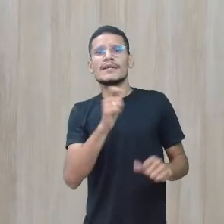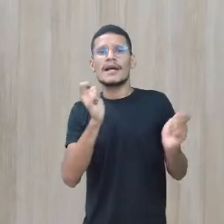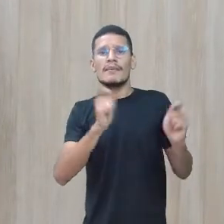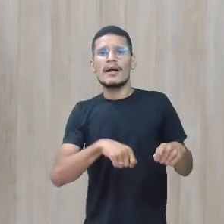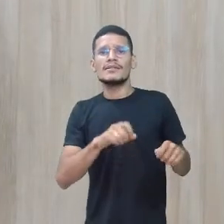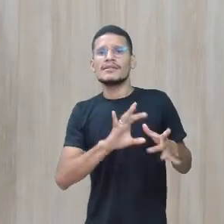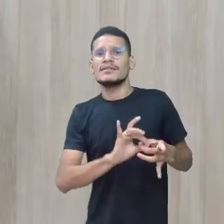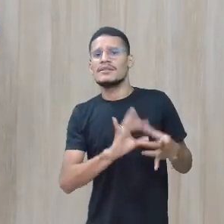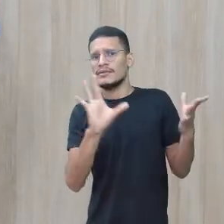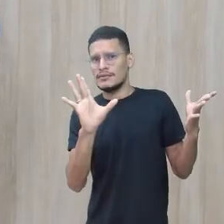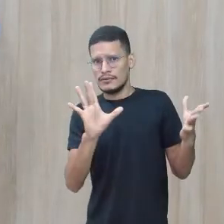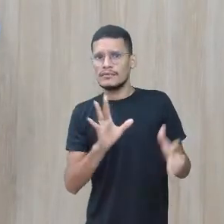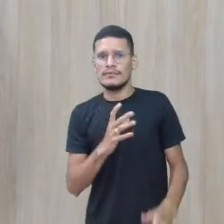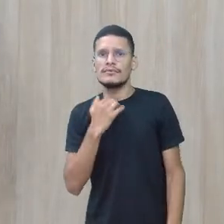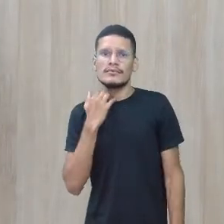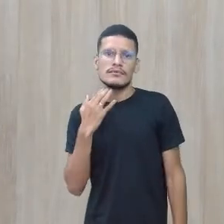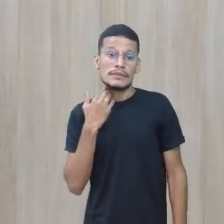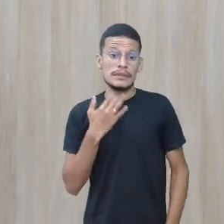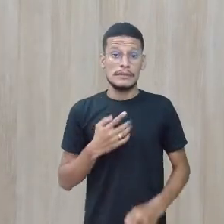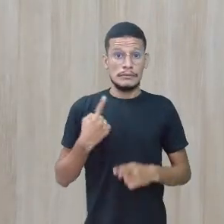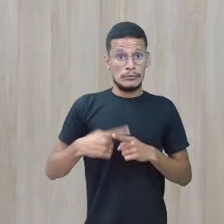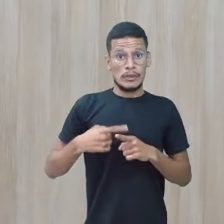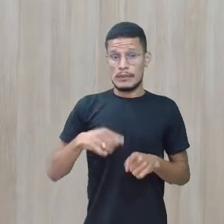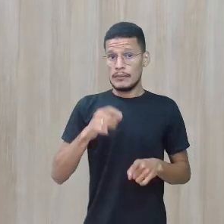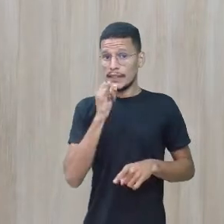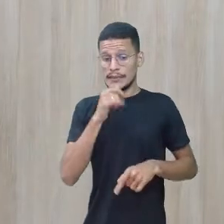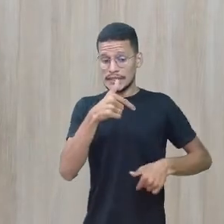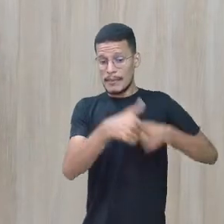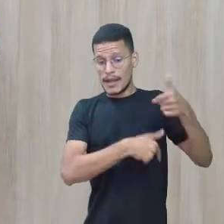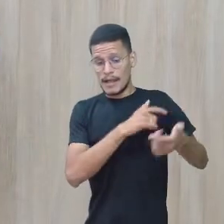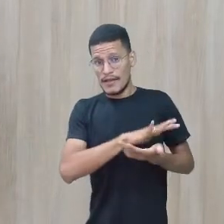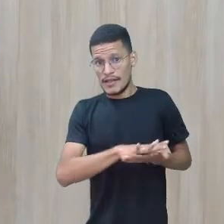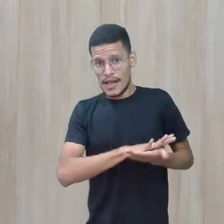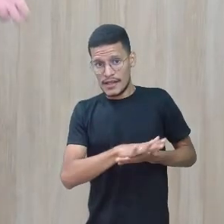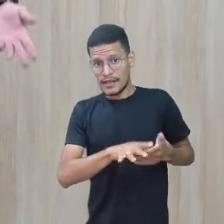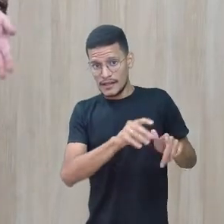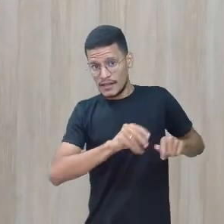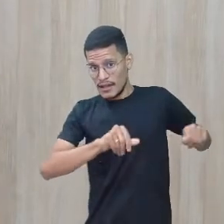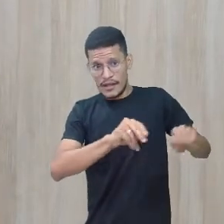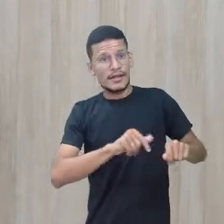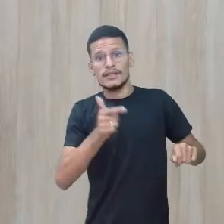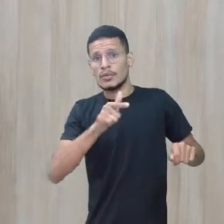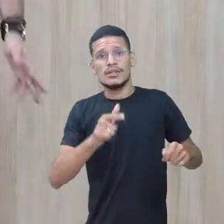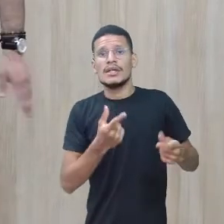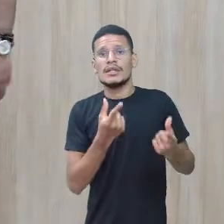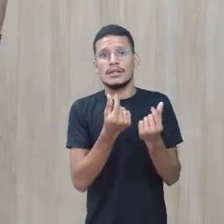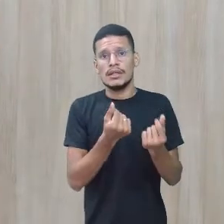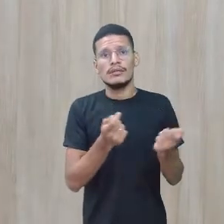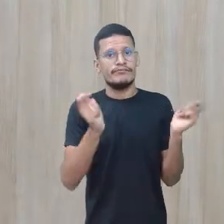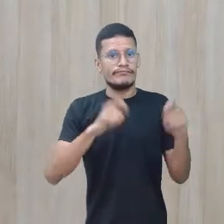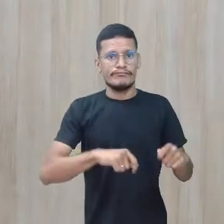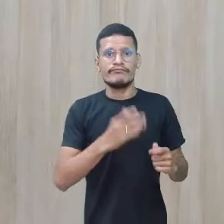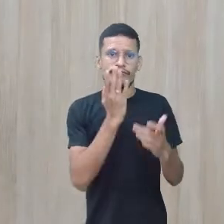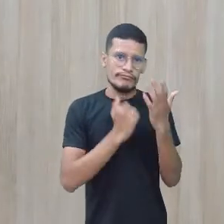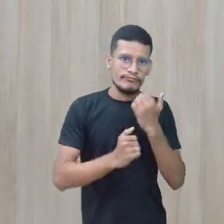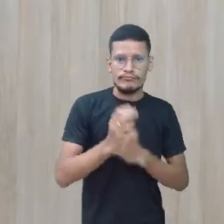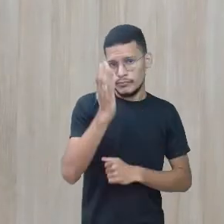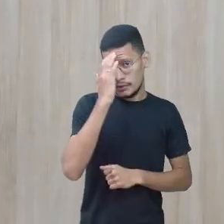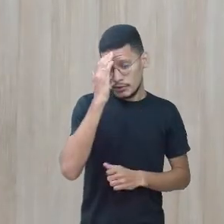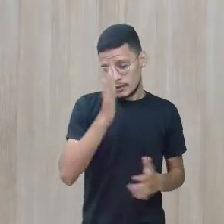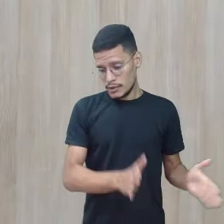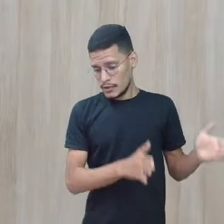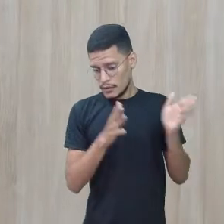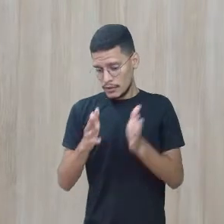de se libertar ali, né? Porque se ele não trabalhava na terra, ele não tirava o sustento, né? E os vilões,